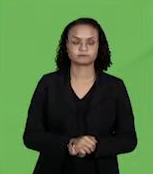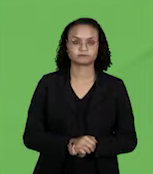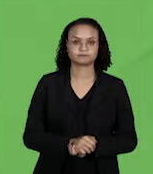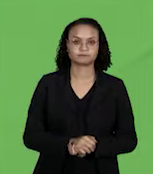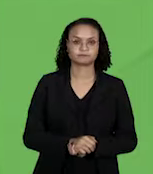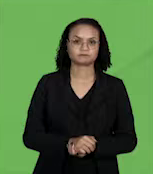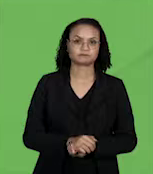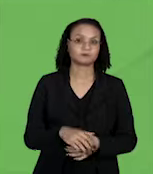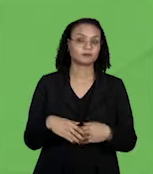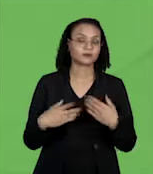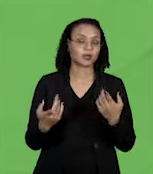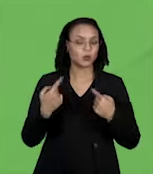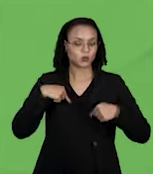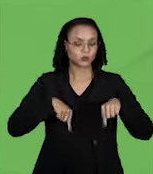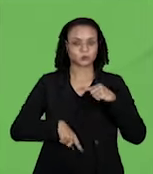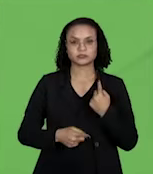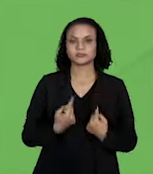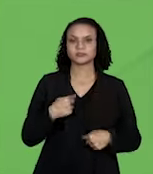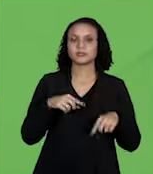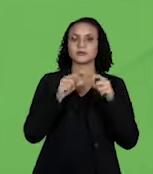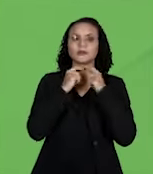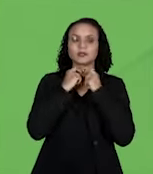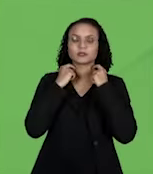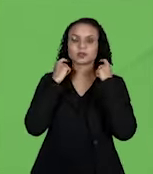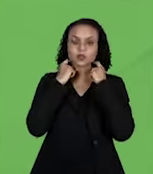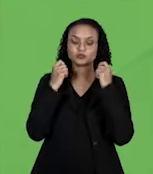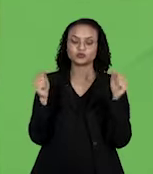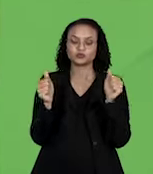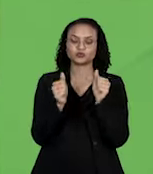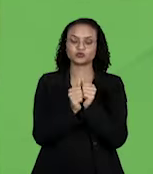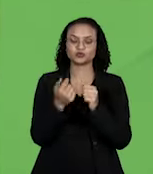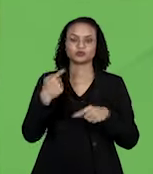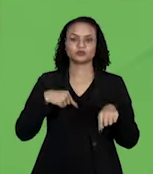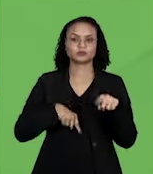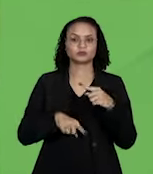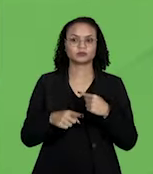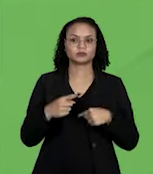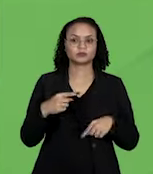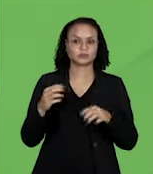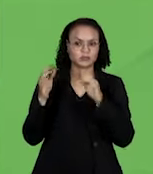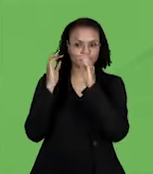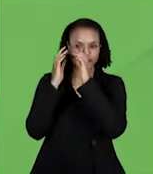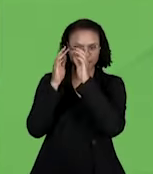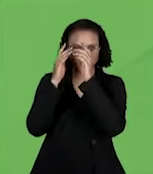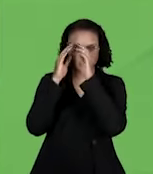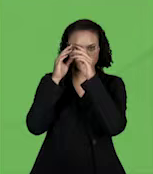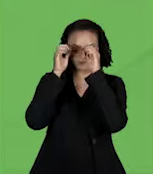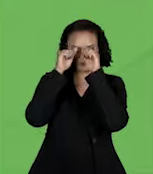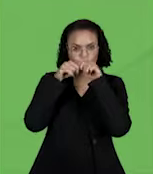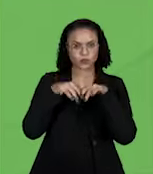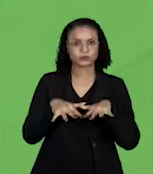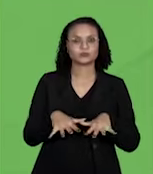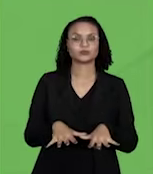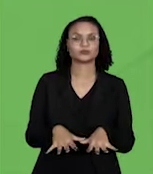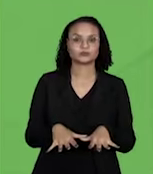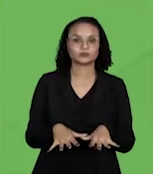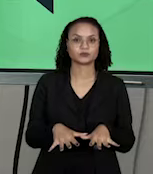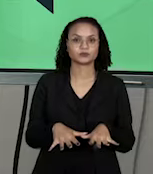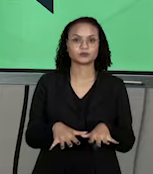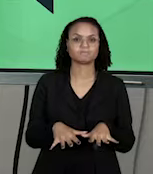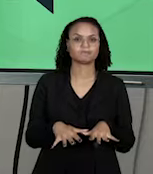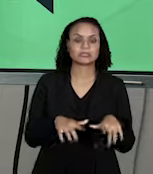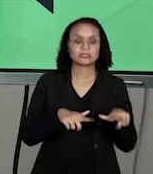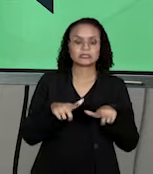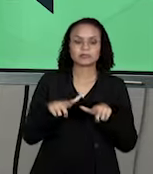falei para vocês, o sistema endócrino e o nervoso, eles trabalham ali juntos, né? Precisam atuar em conjunto